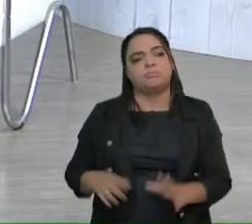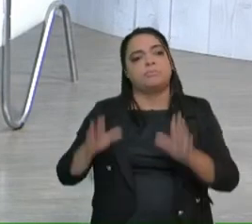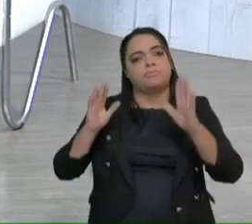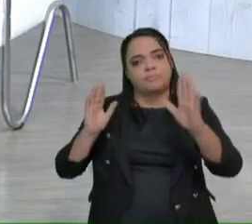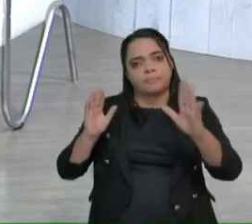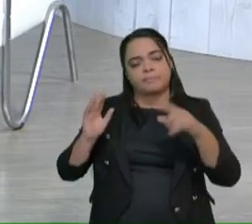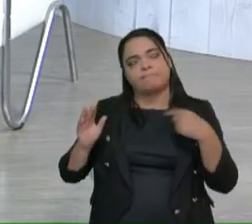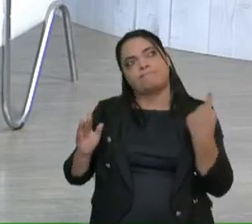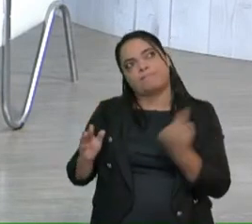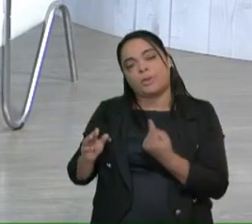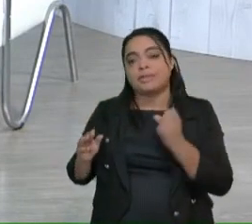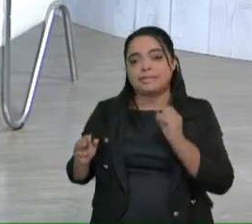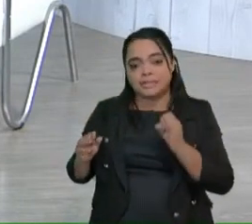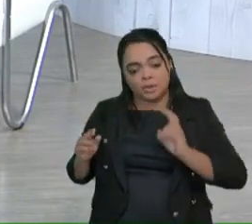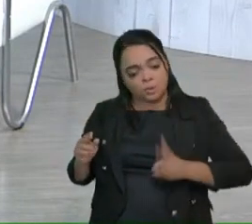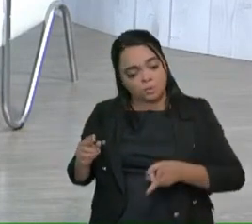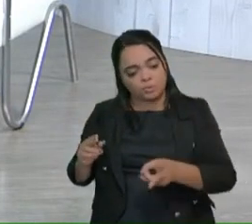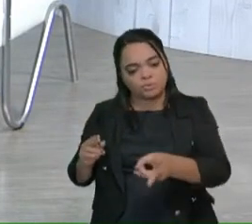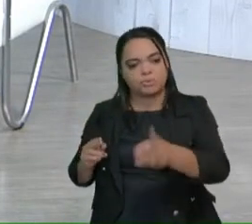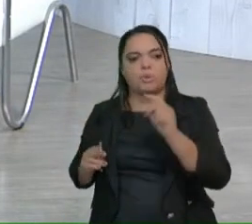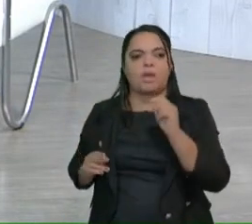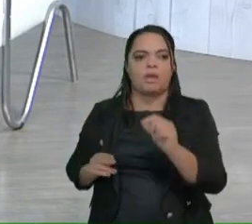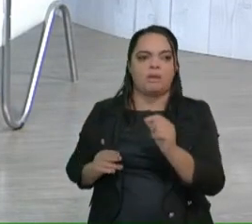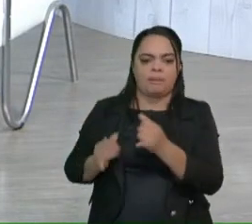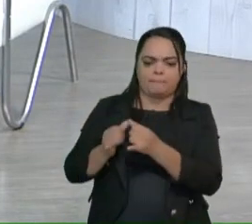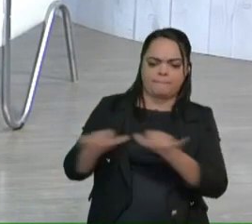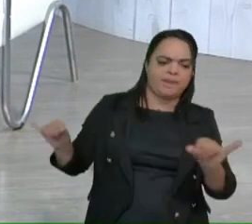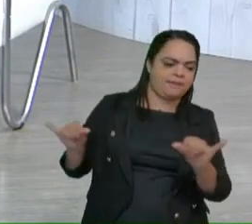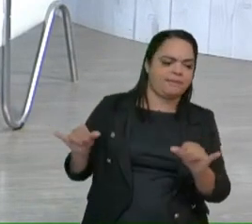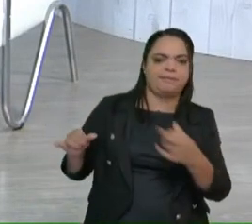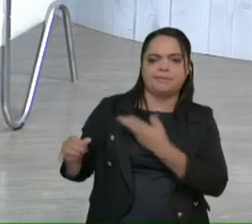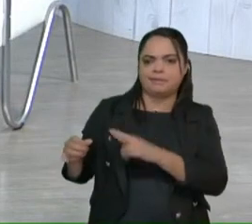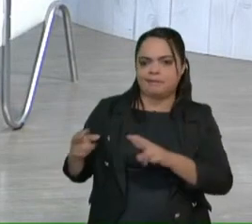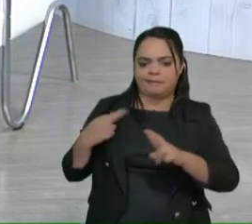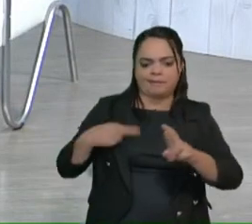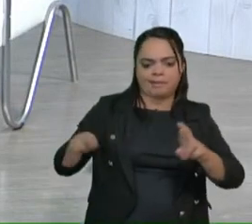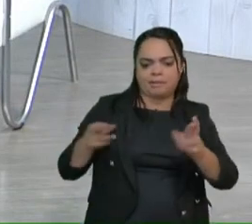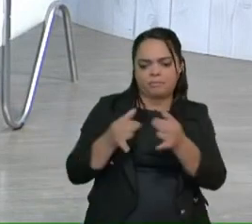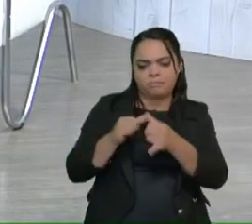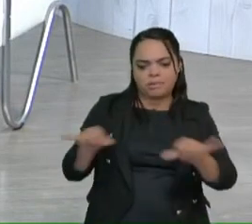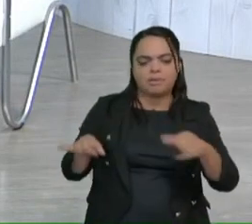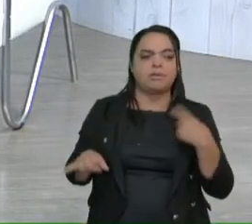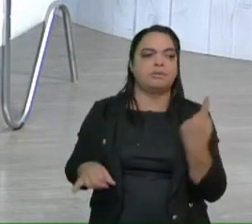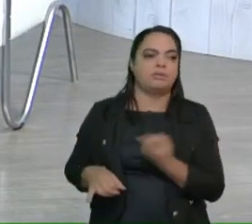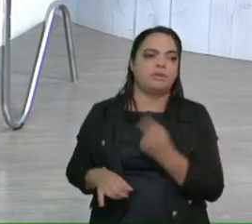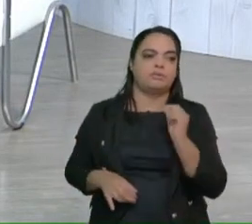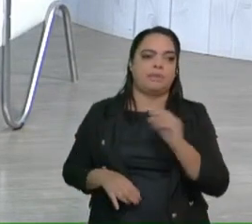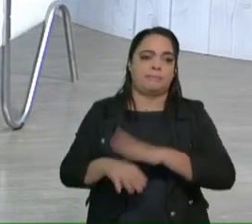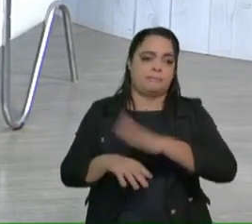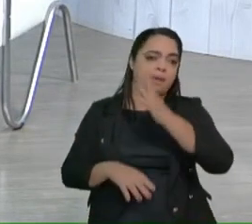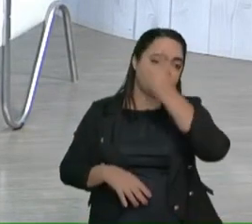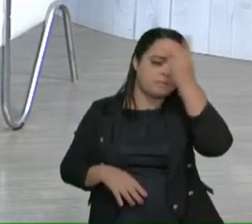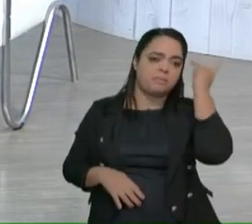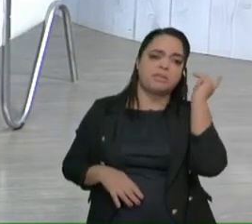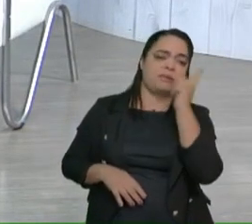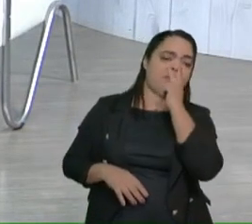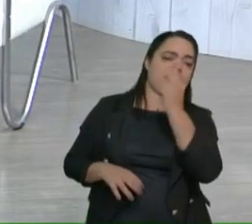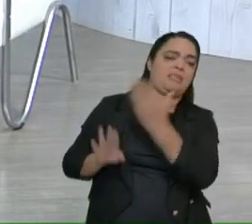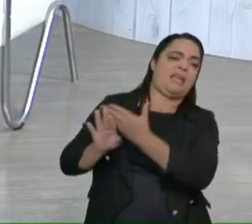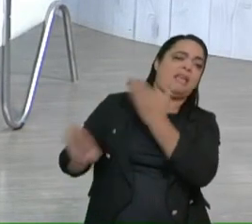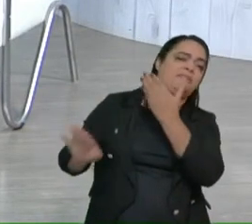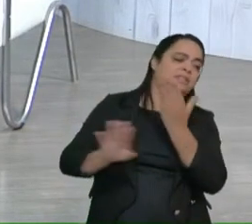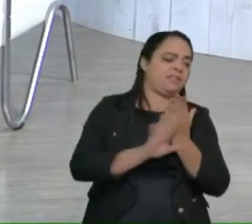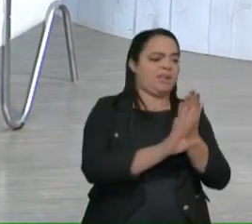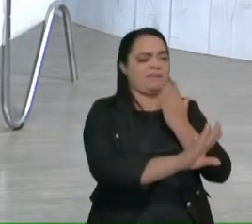a tendência se continuar esse clima de intolerância religiosa é que nós tenhamos mais pessoas se afastando